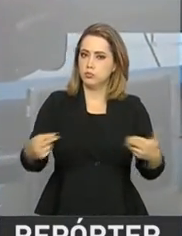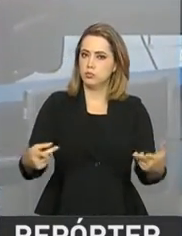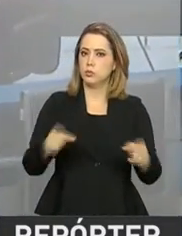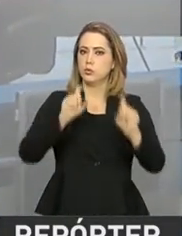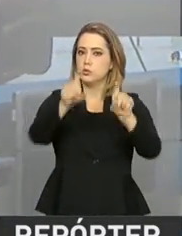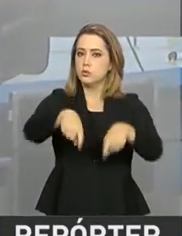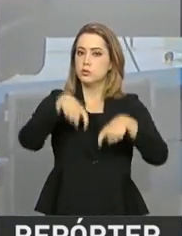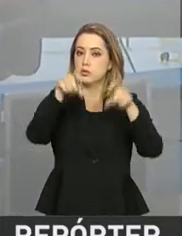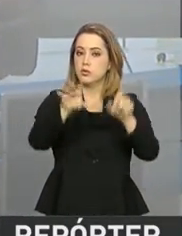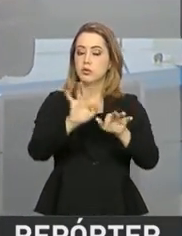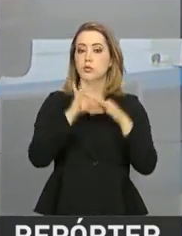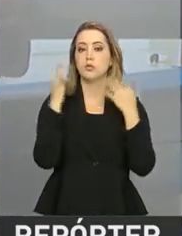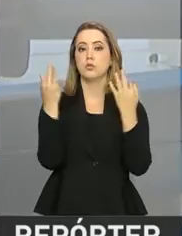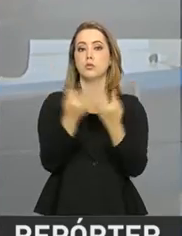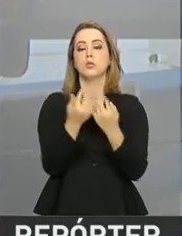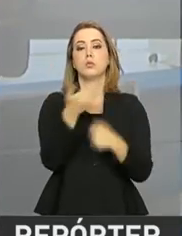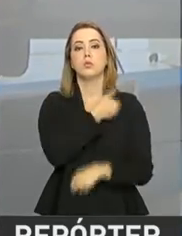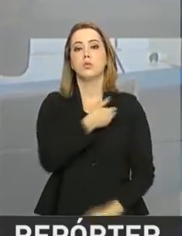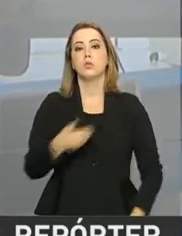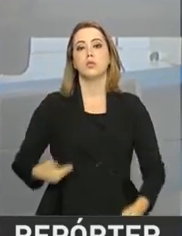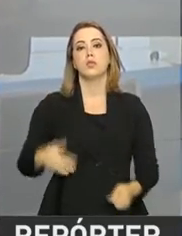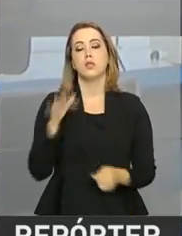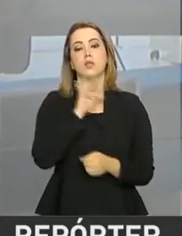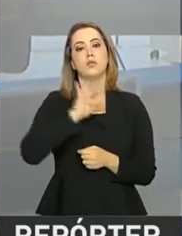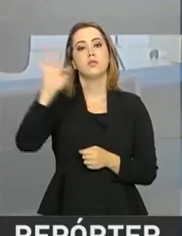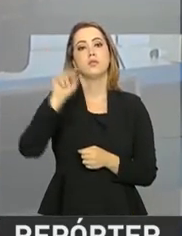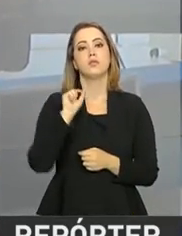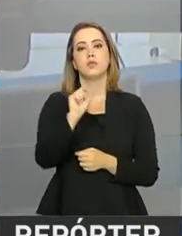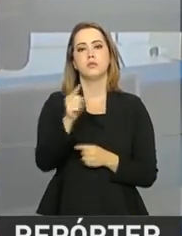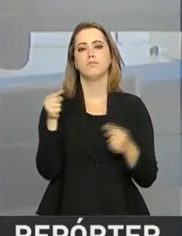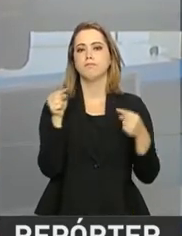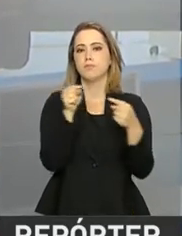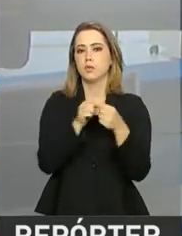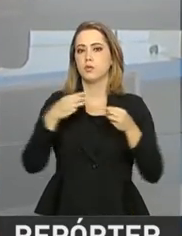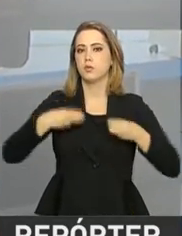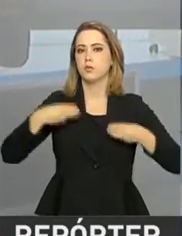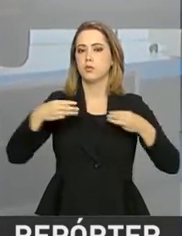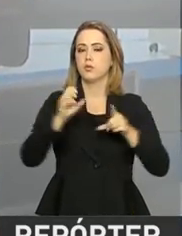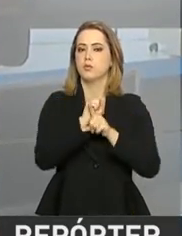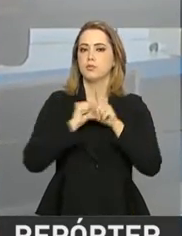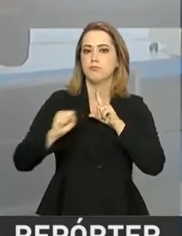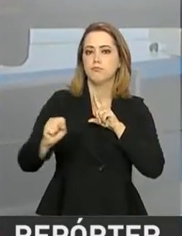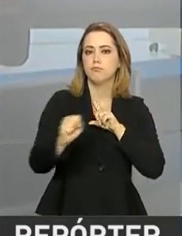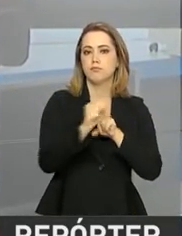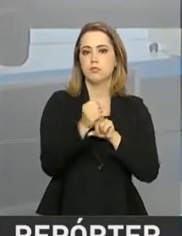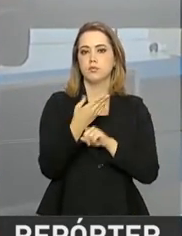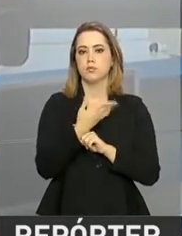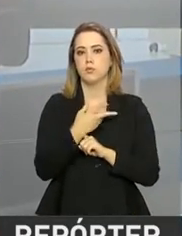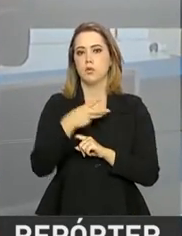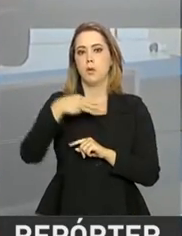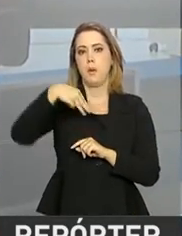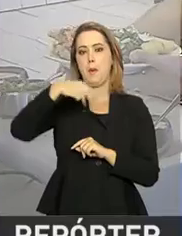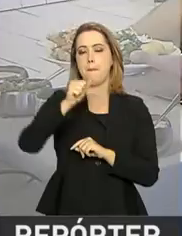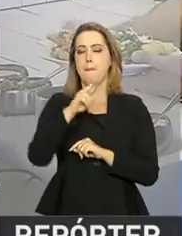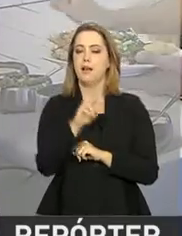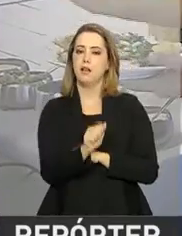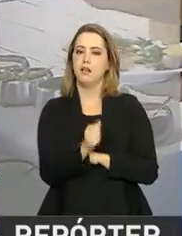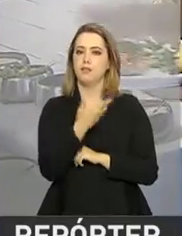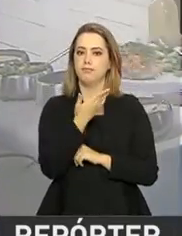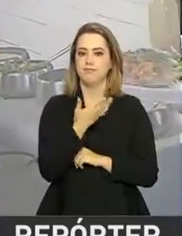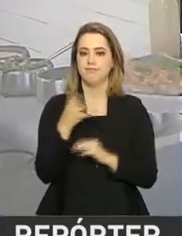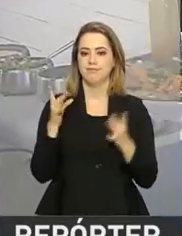federal esta é uma meta para o ministério do desenvolvimento social e agrário veja na reportagem de mark no pi